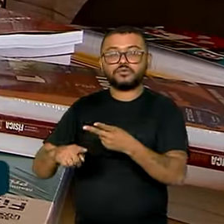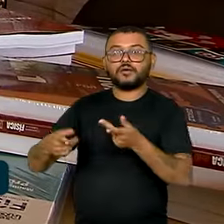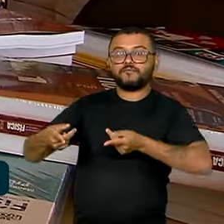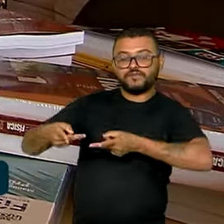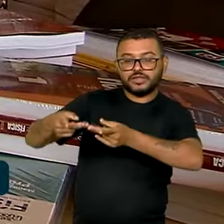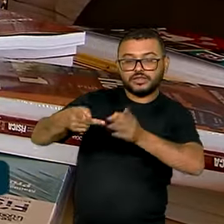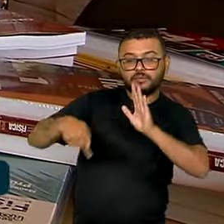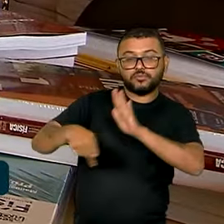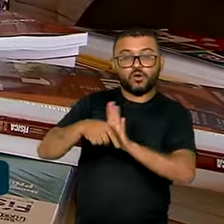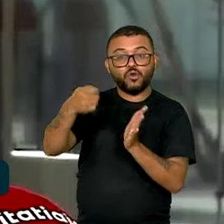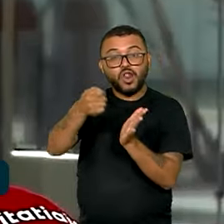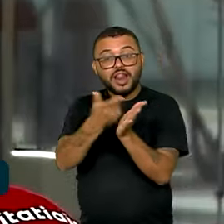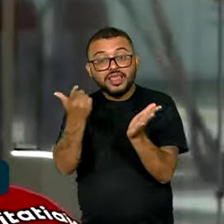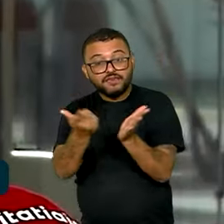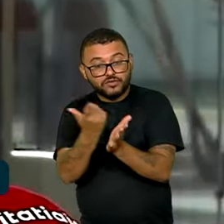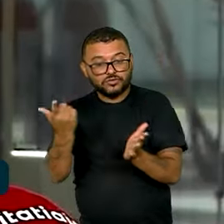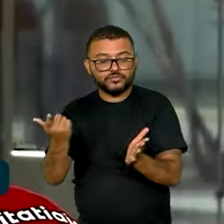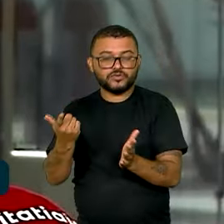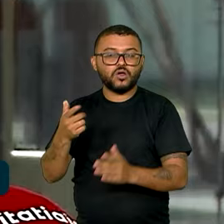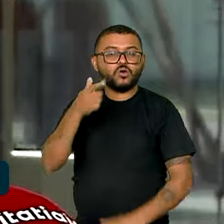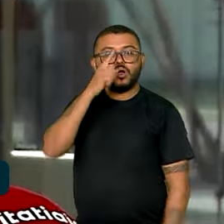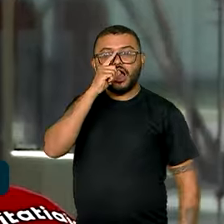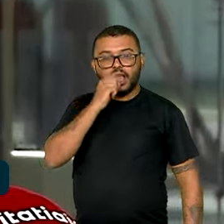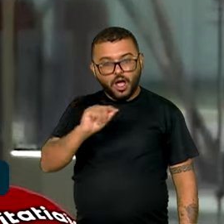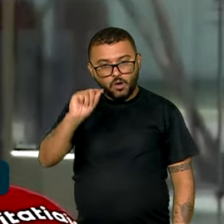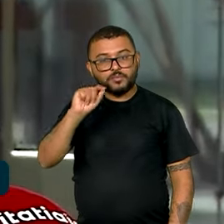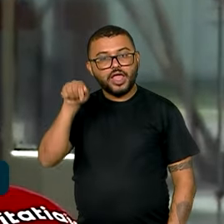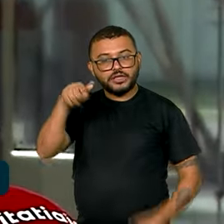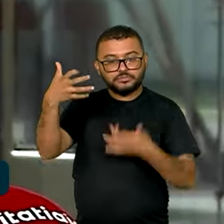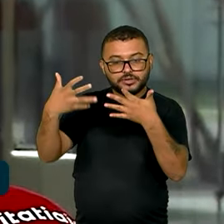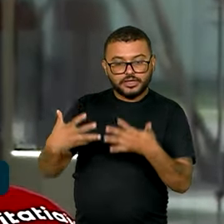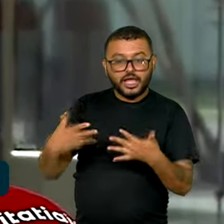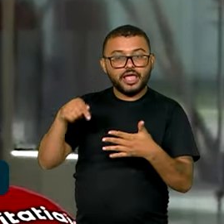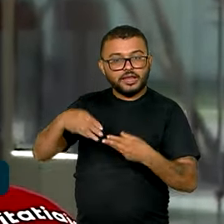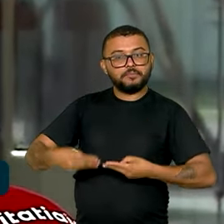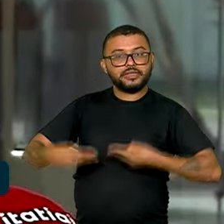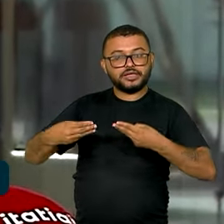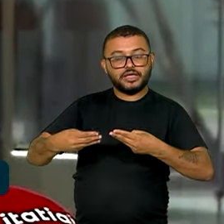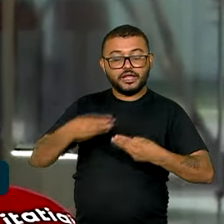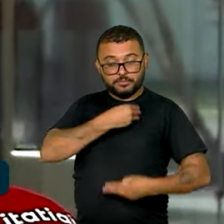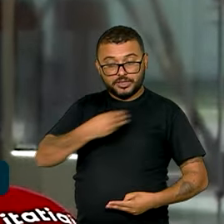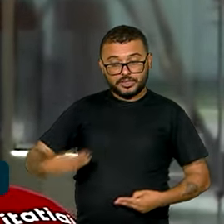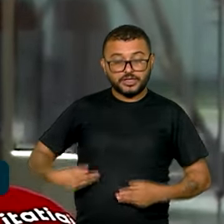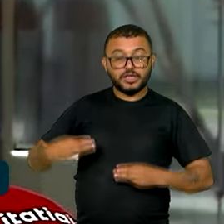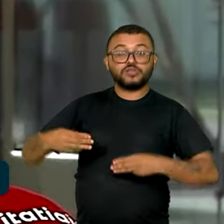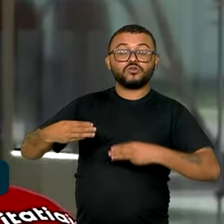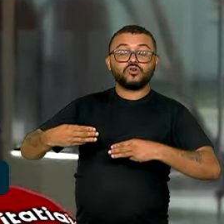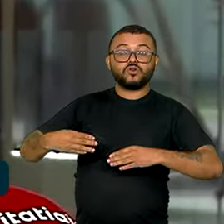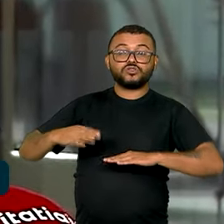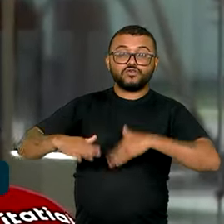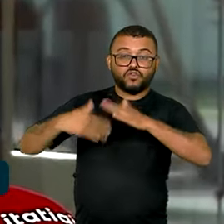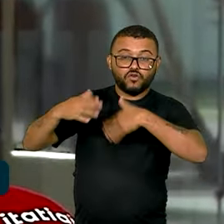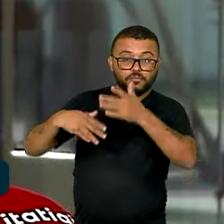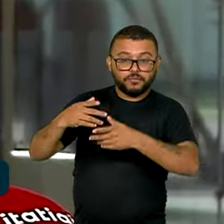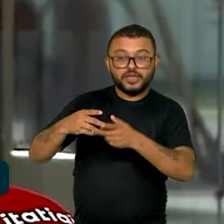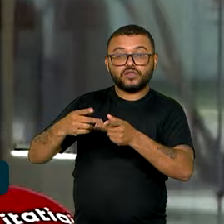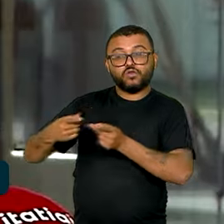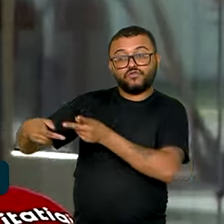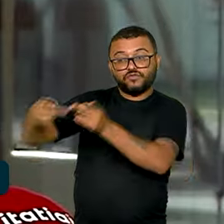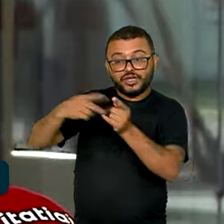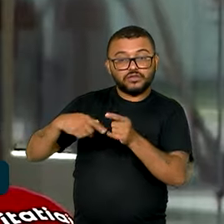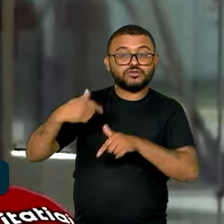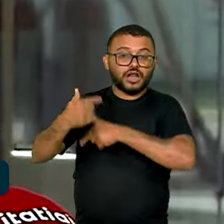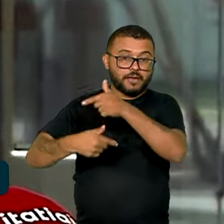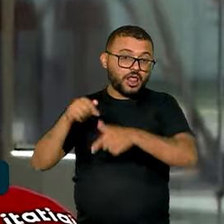mercado editorial. O vice-presidente e ministro do Desenvolvimento, Indústria, Comércio e